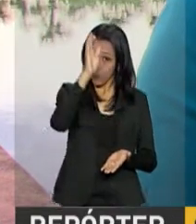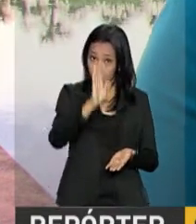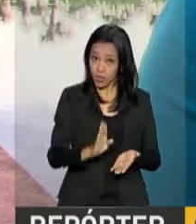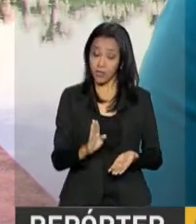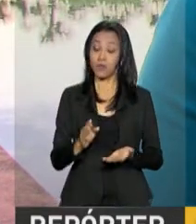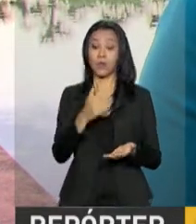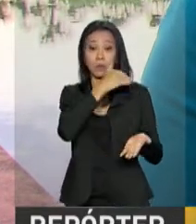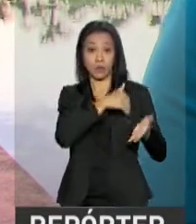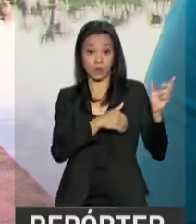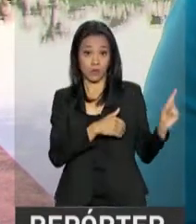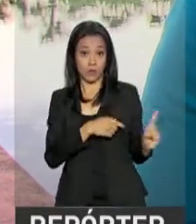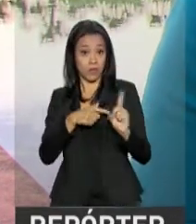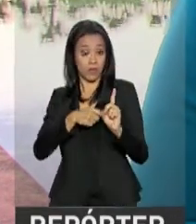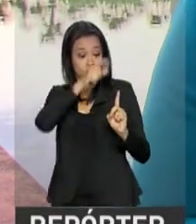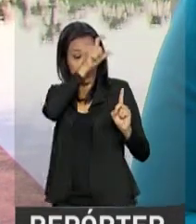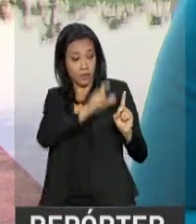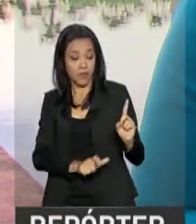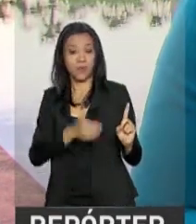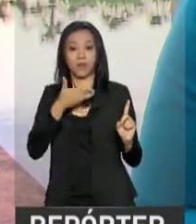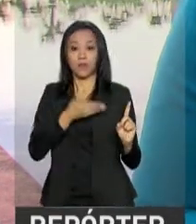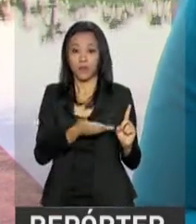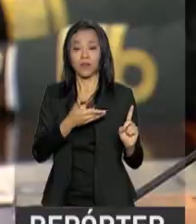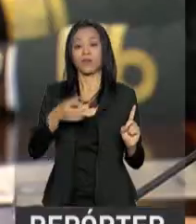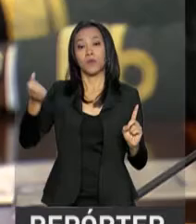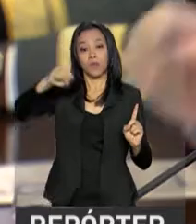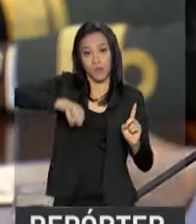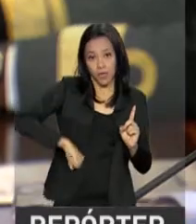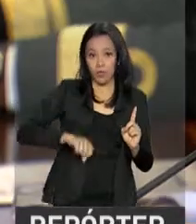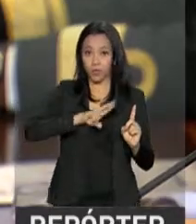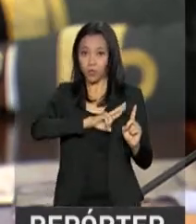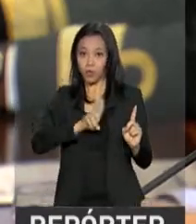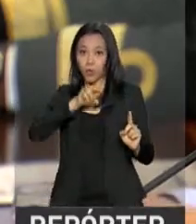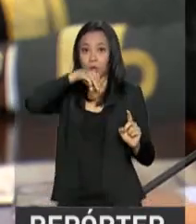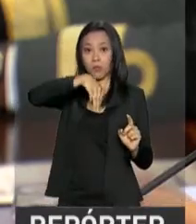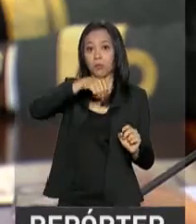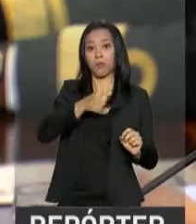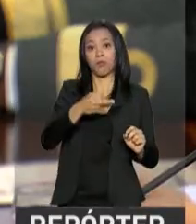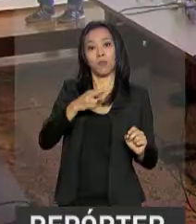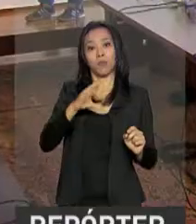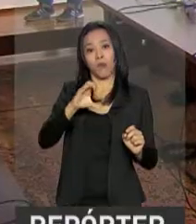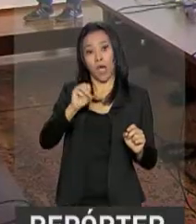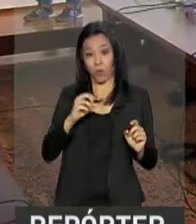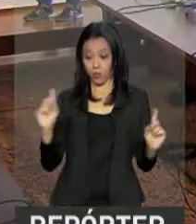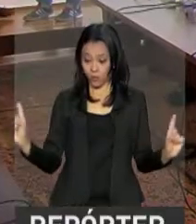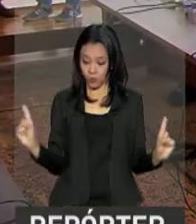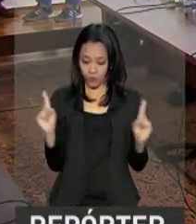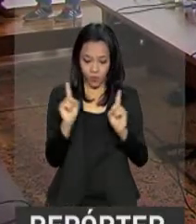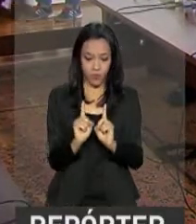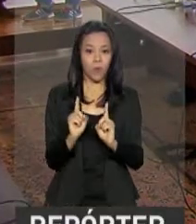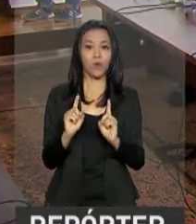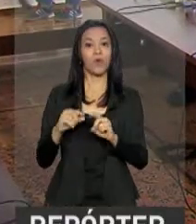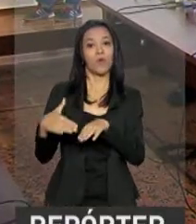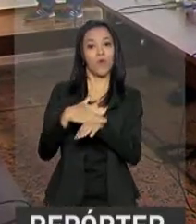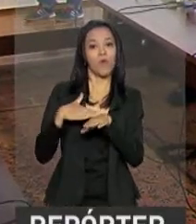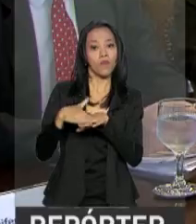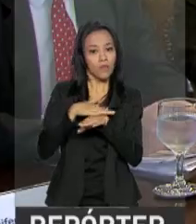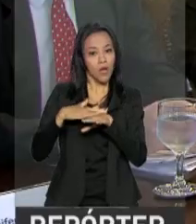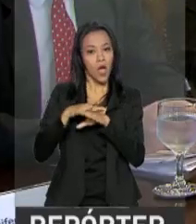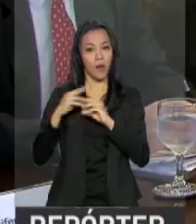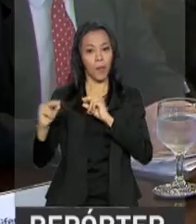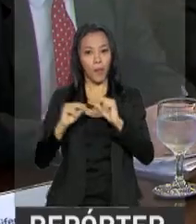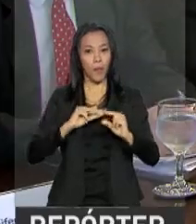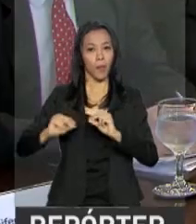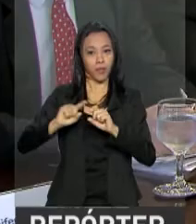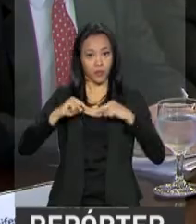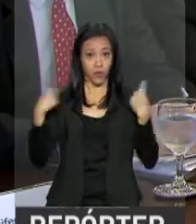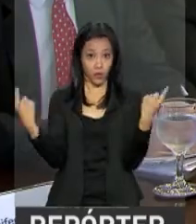geral das relações exteriores embaixador marcos galvão eles tiveram uma reunião bilateral e participaram ainda no